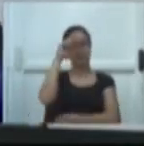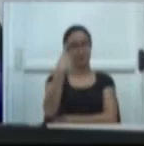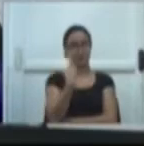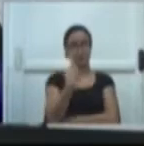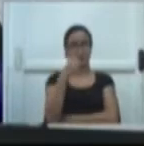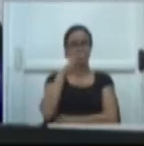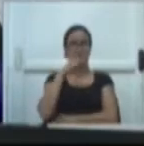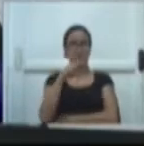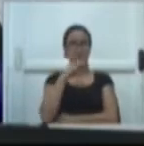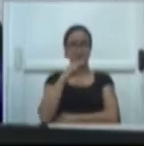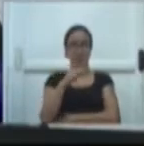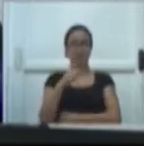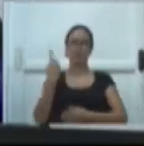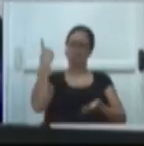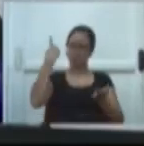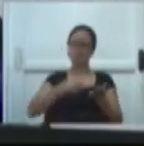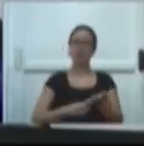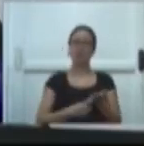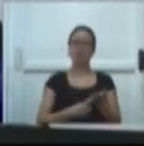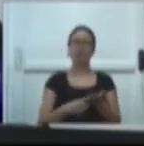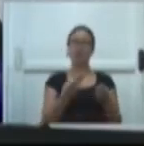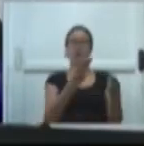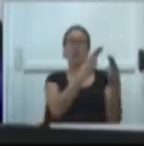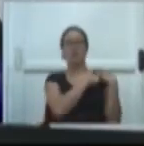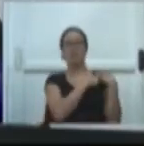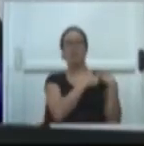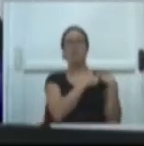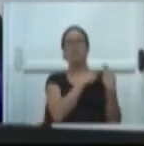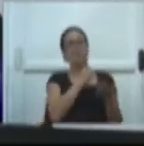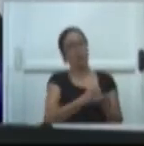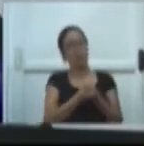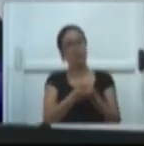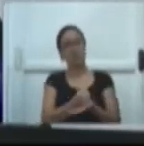implementar e conceder o benefício do Vale Refeição aos